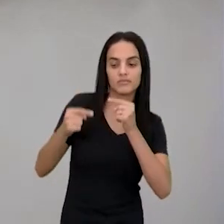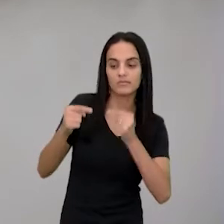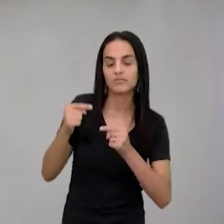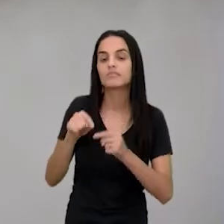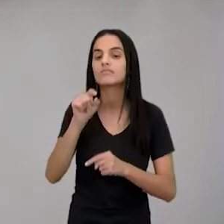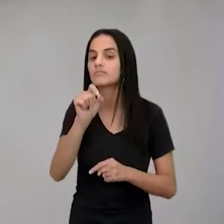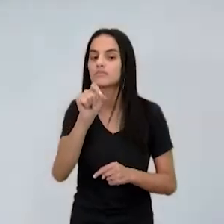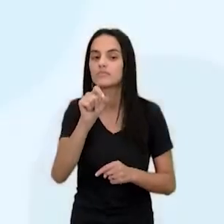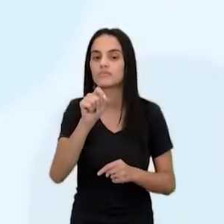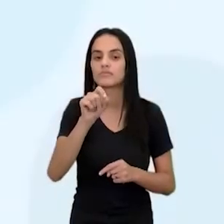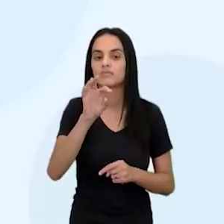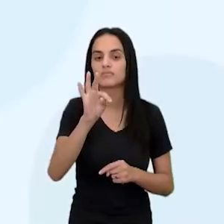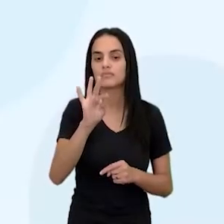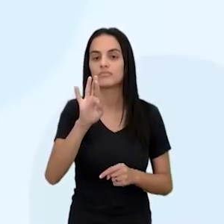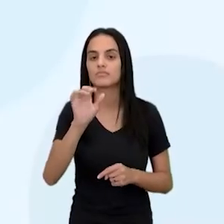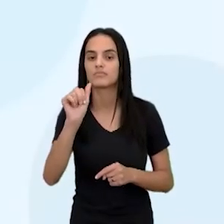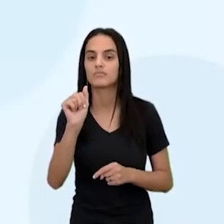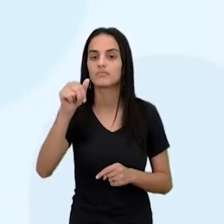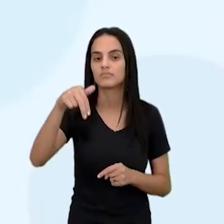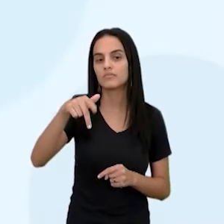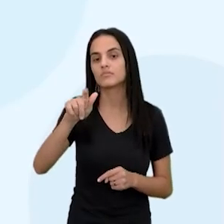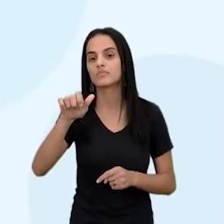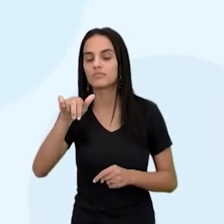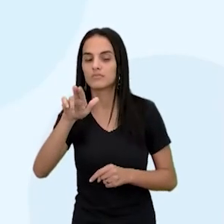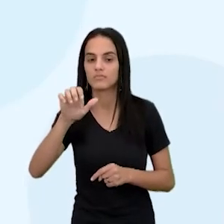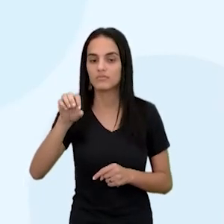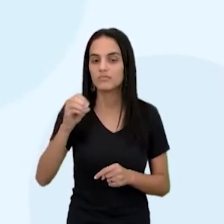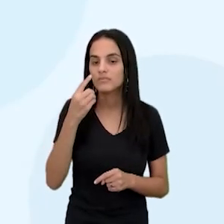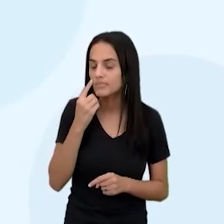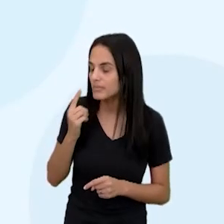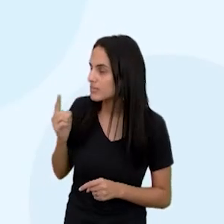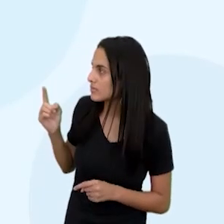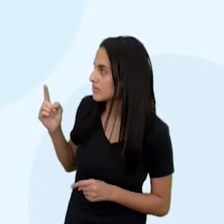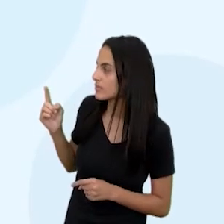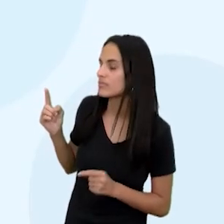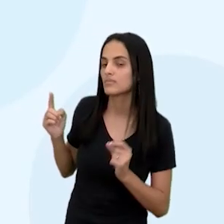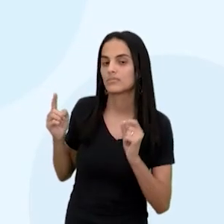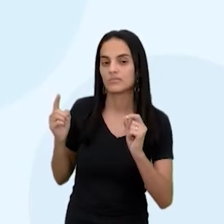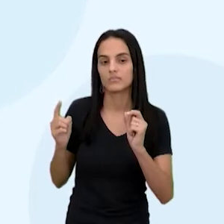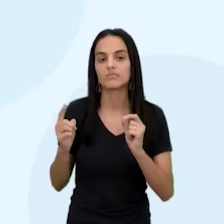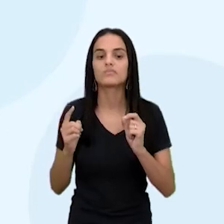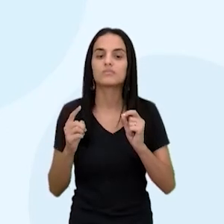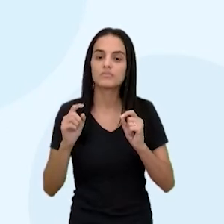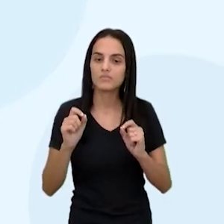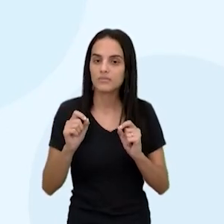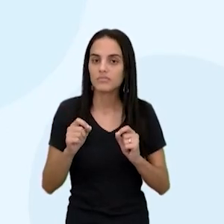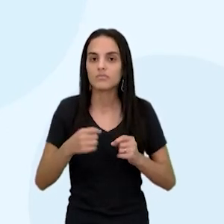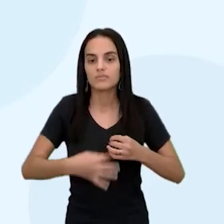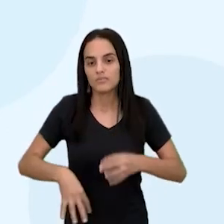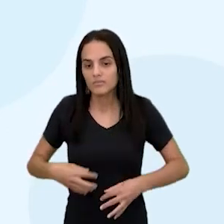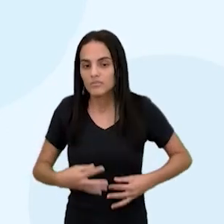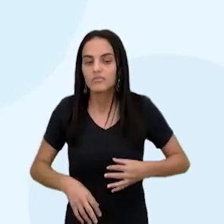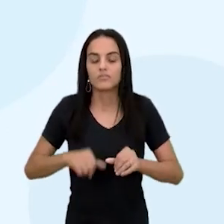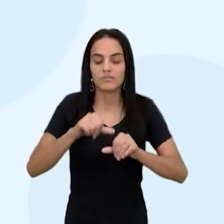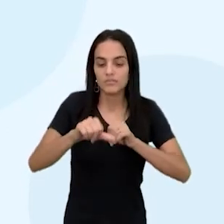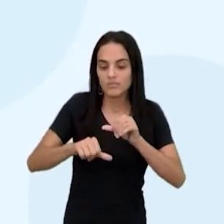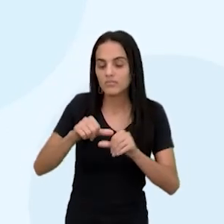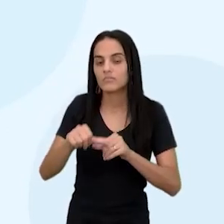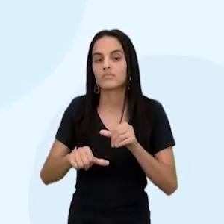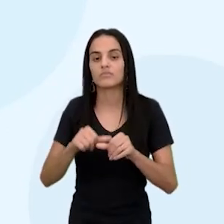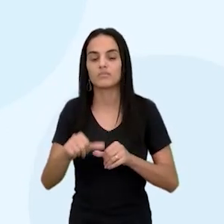lá as pessoas cozinhavam com banha. Sim. E aí, de repente, para poder impulsionar a produção de